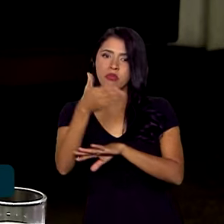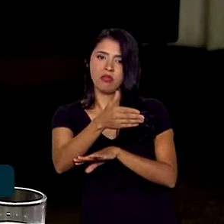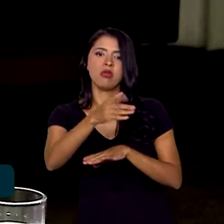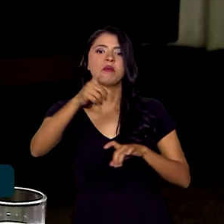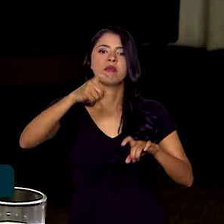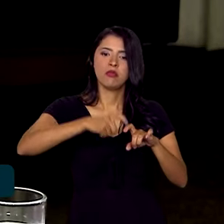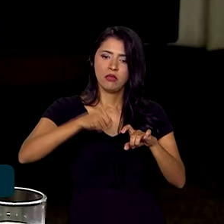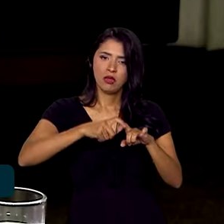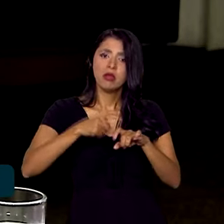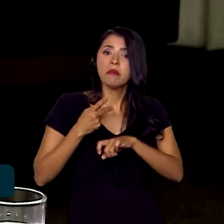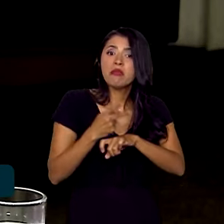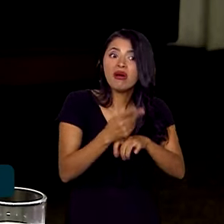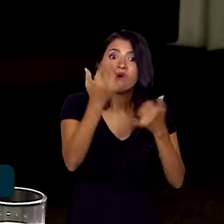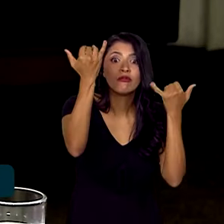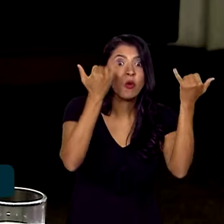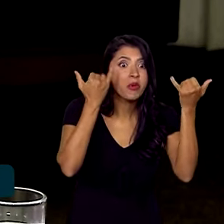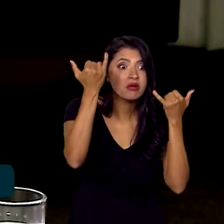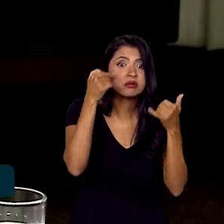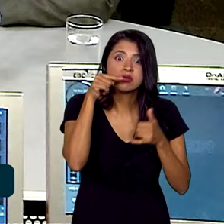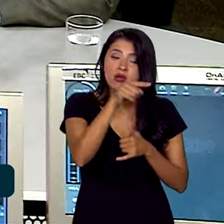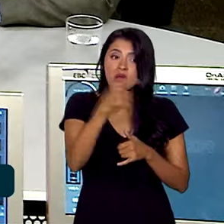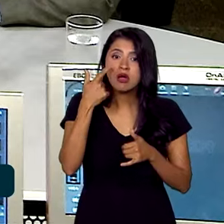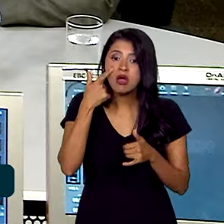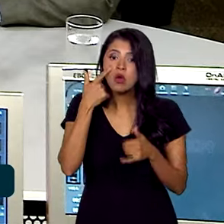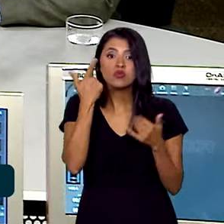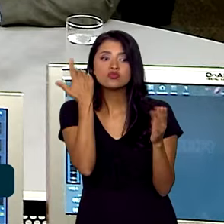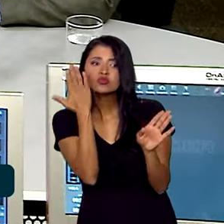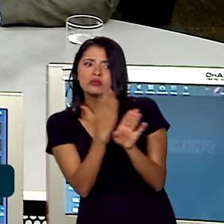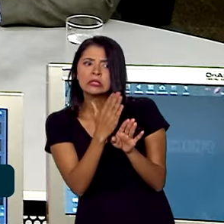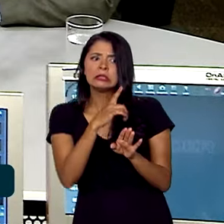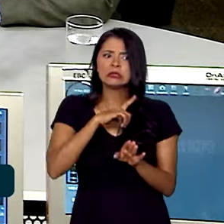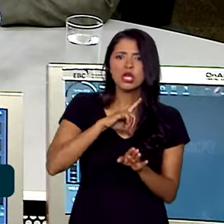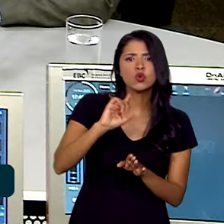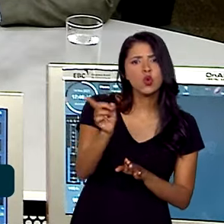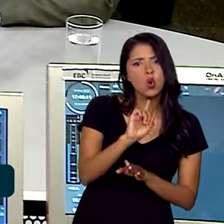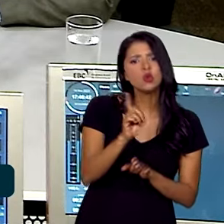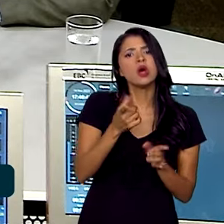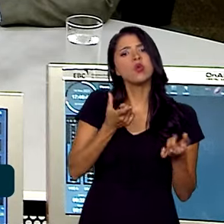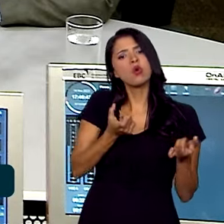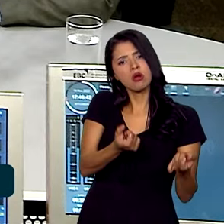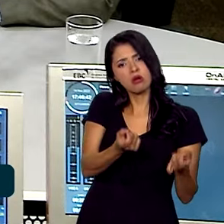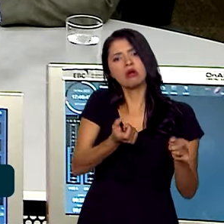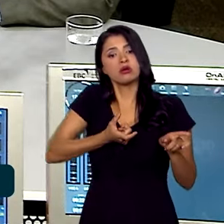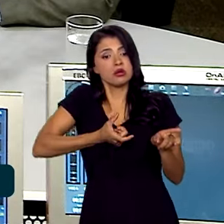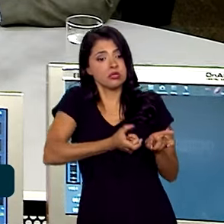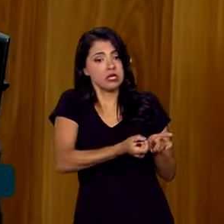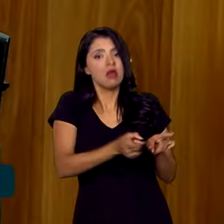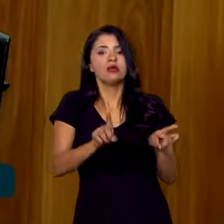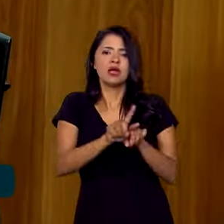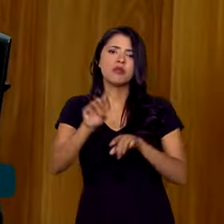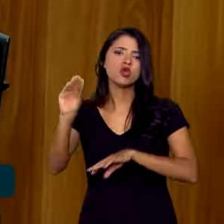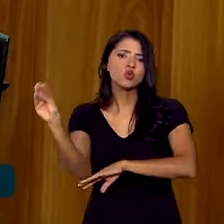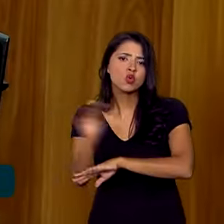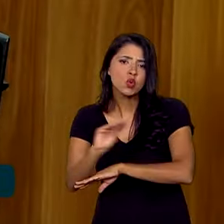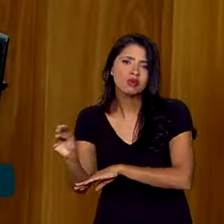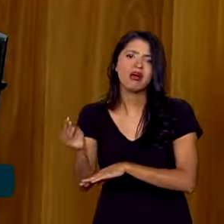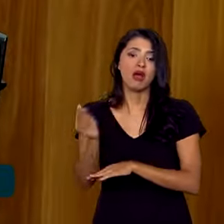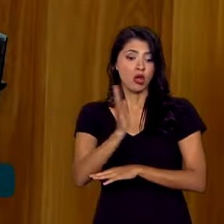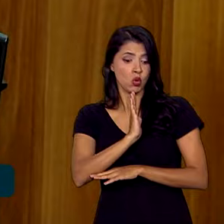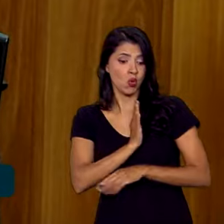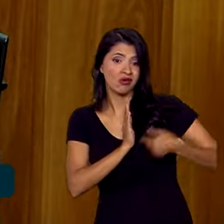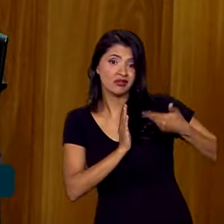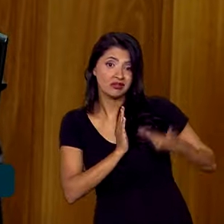médico para buscarem as o descobrir se tem ou não câncer de próstata mas também para cuidar do Risco